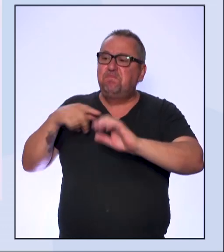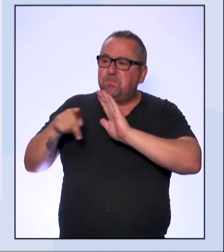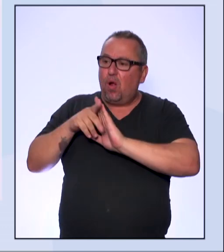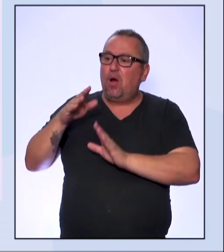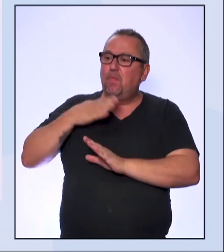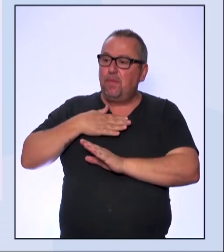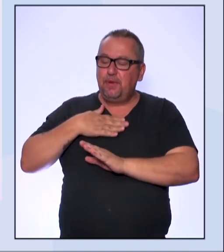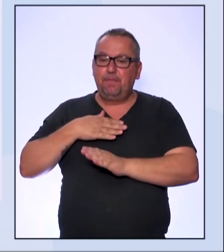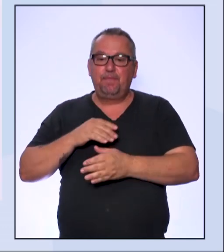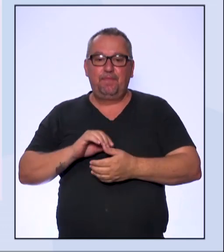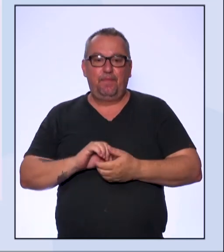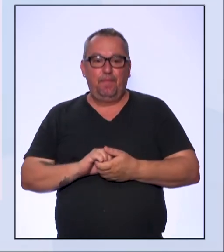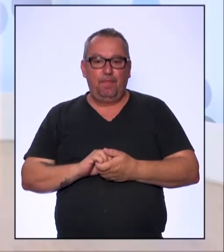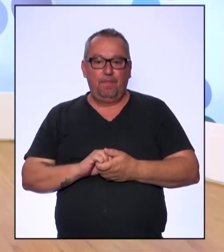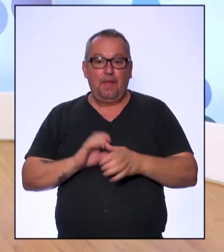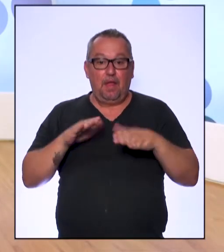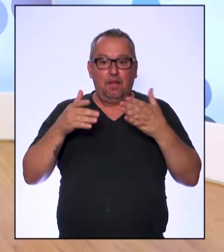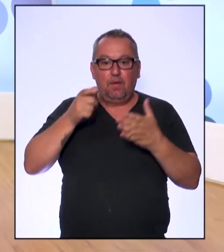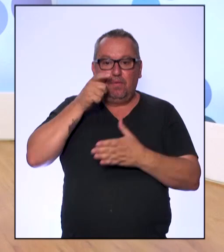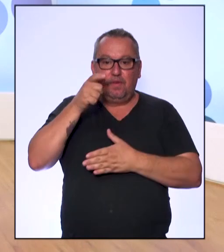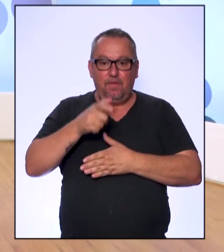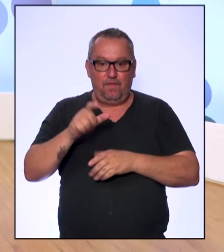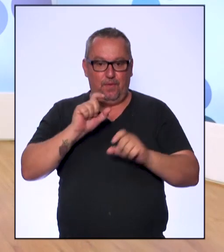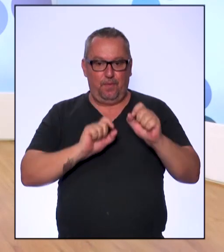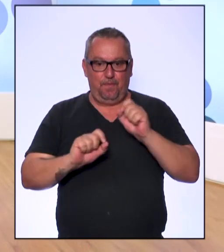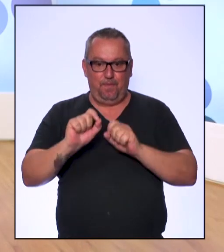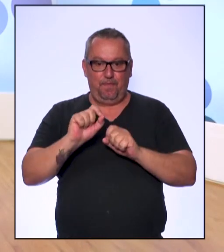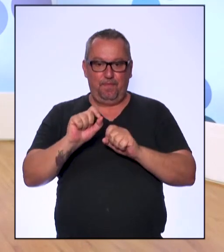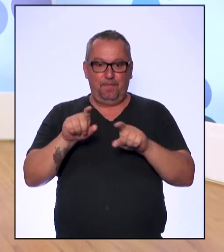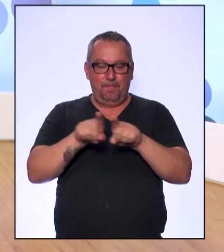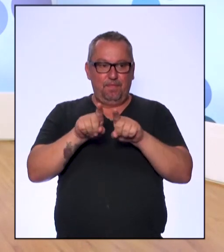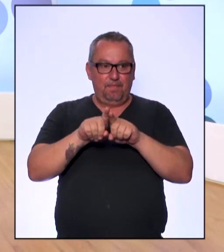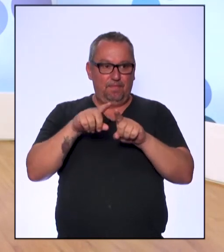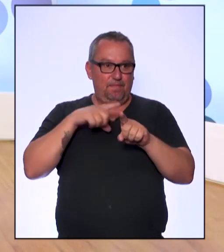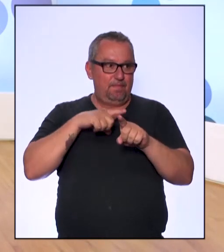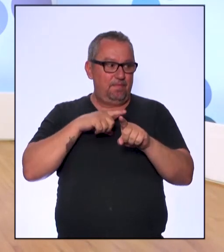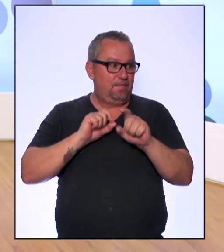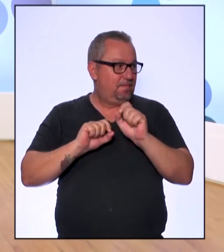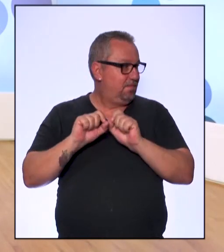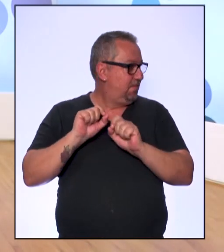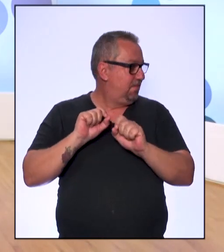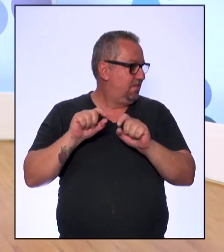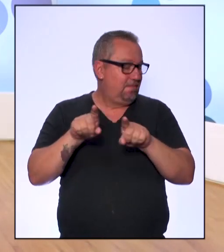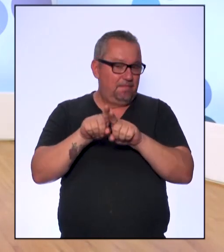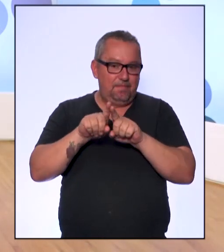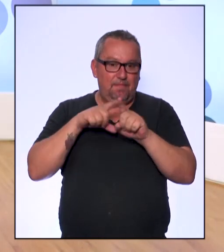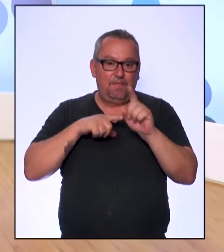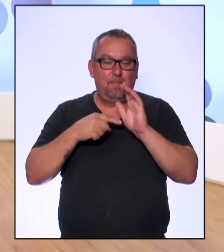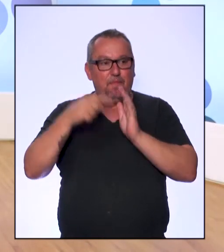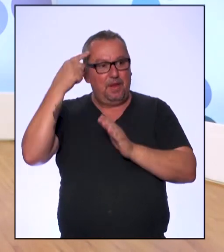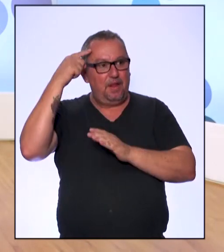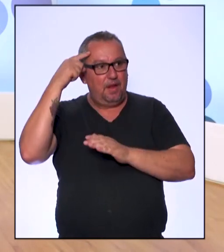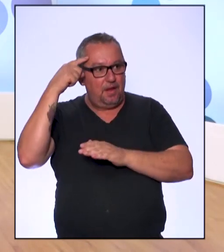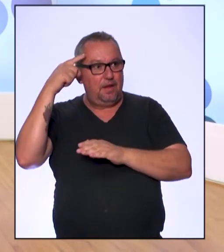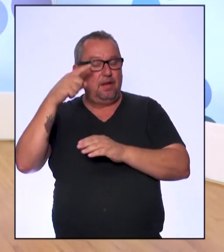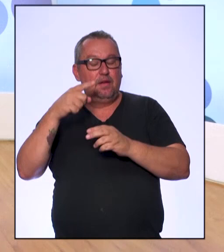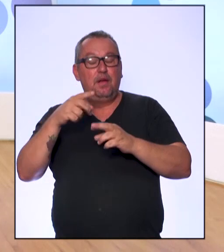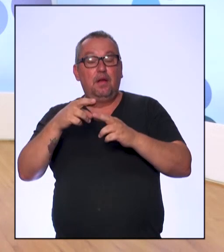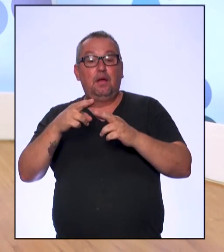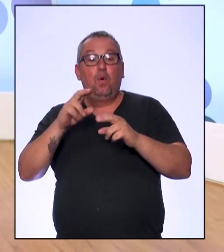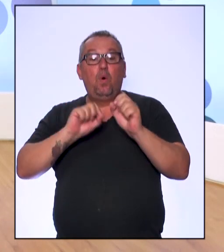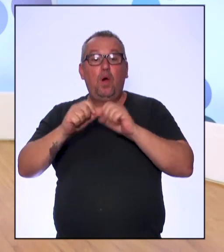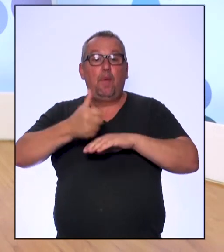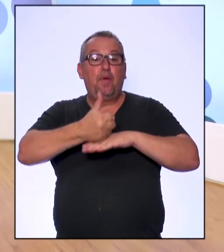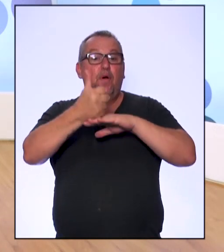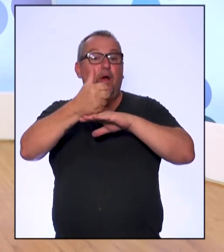expressar em seu corpo. Então, como vocês podem ver, ele traz a definição, o que ele pensa a respeito de ser tatuador.